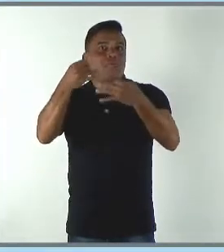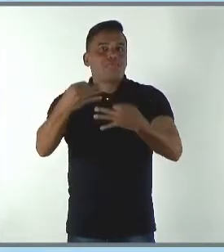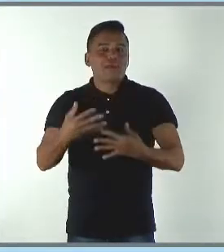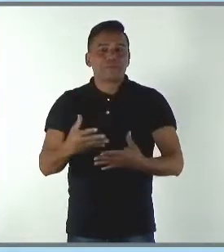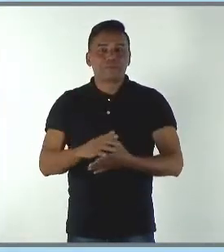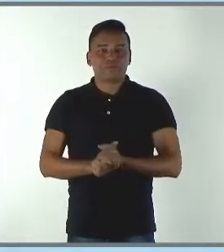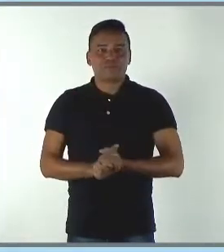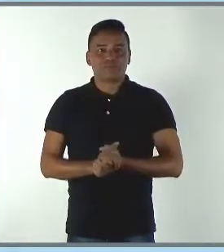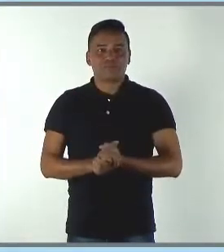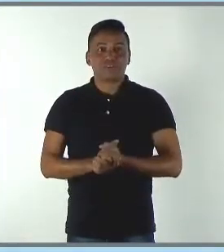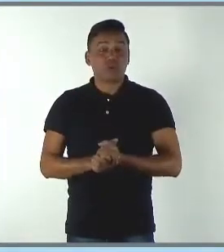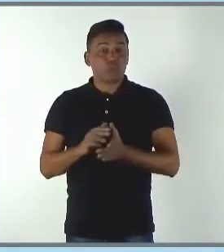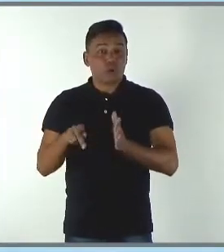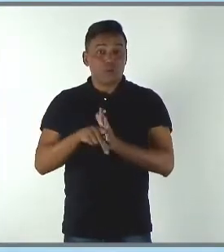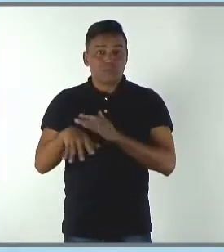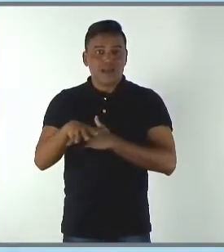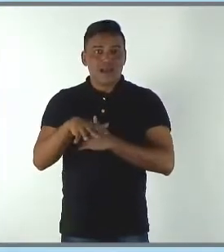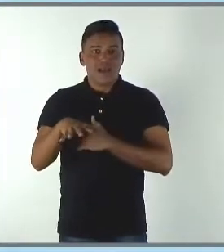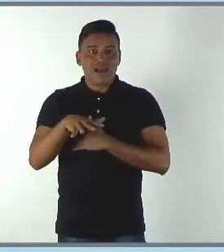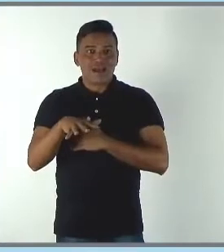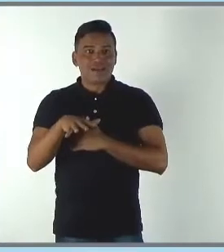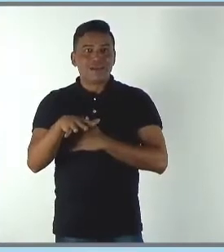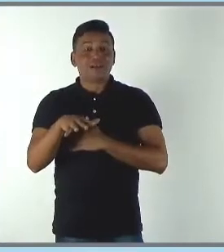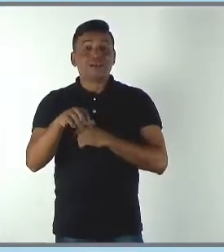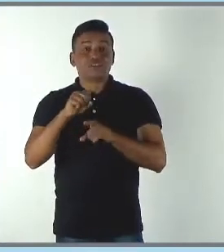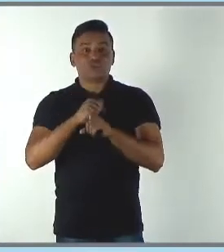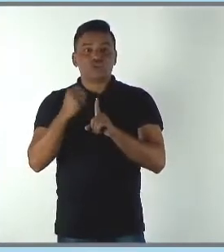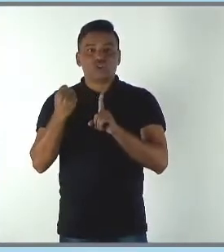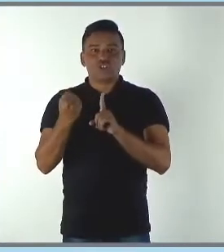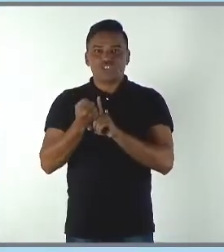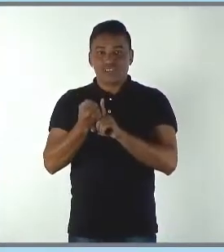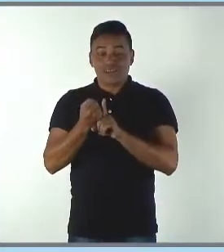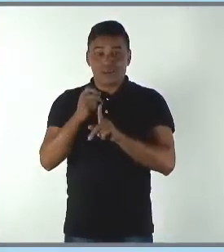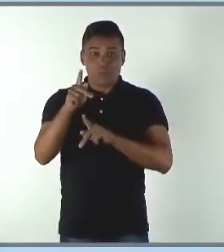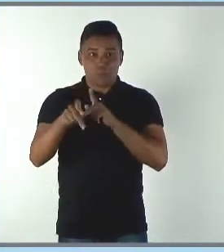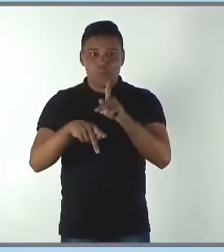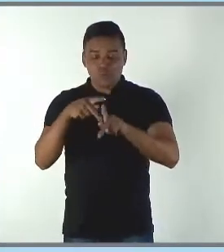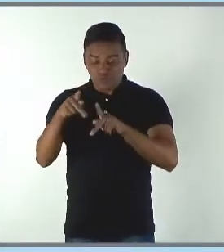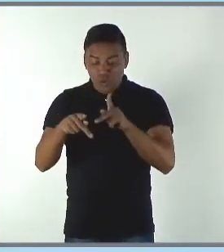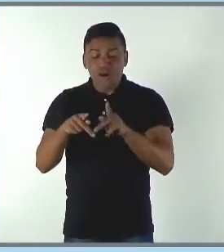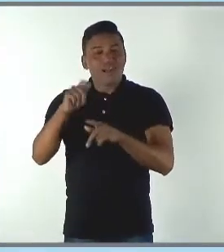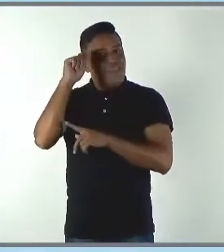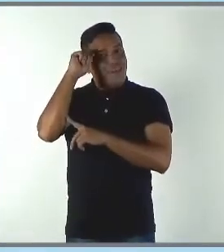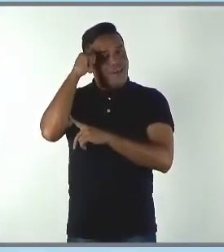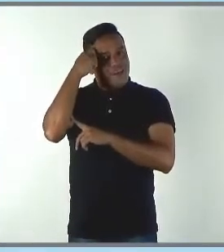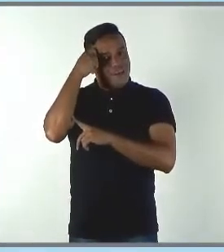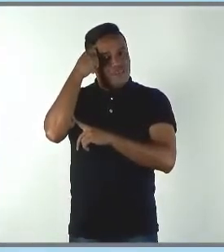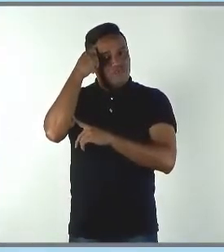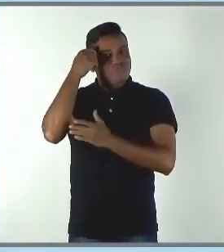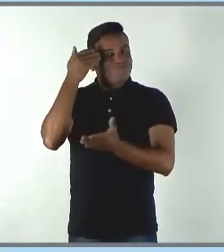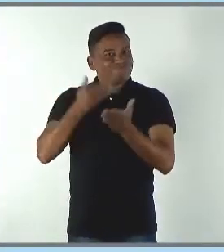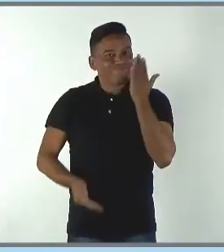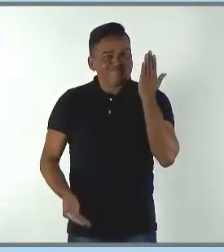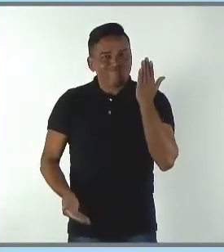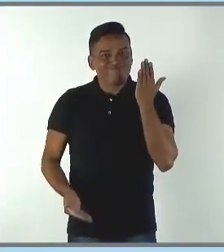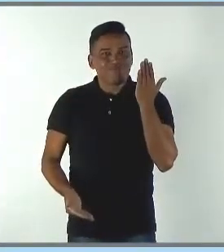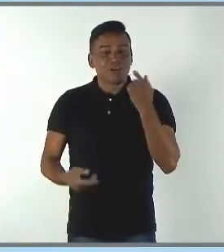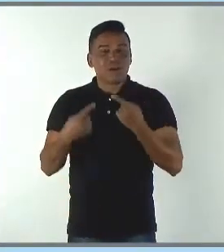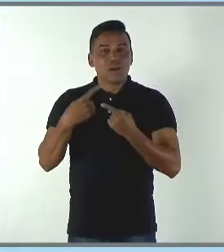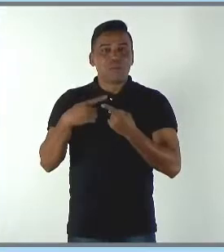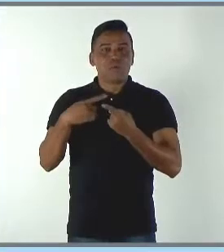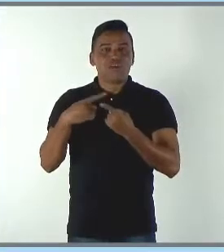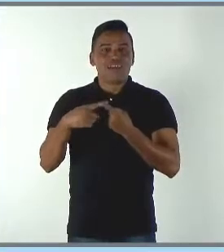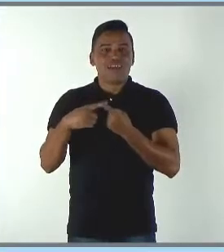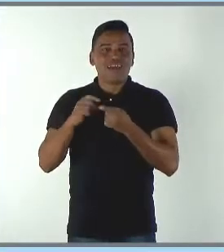vista sociológico, pessoas negras no Brasil perdiam essa condição em função do tráfico